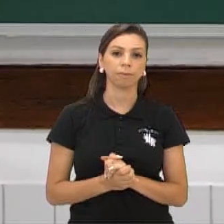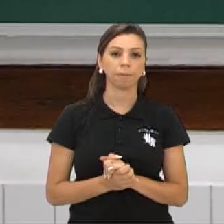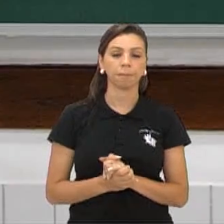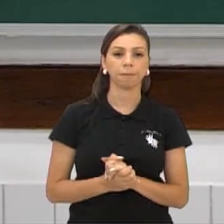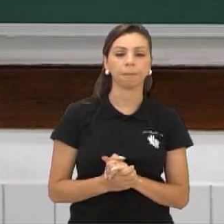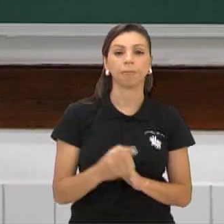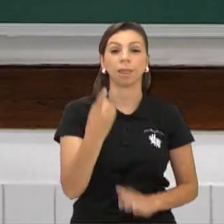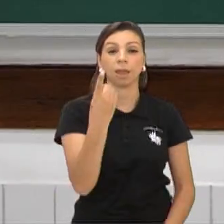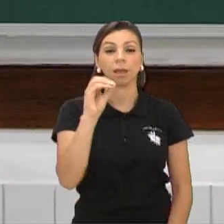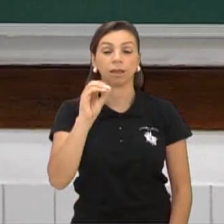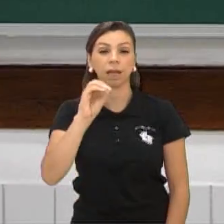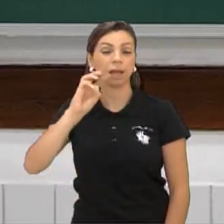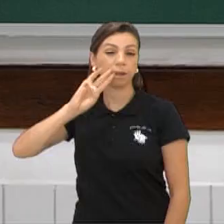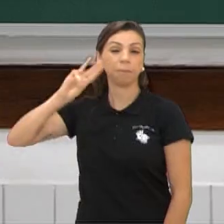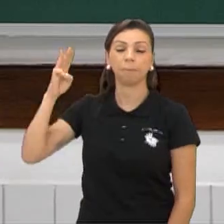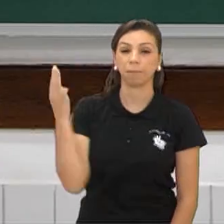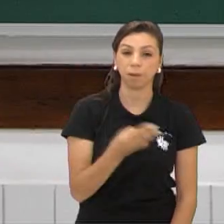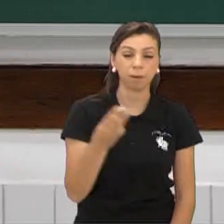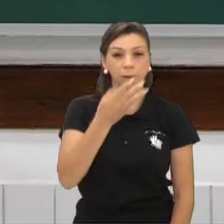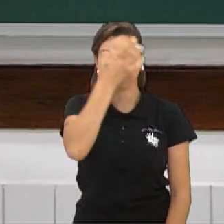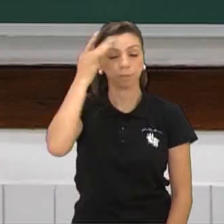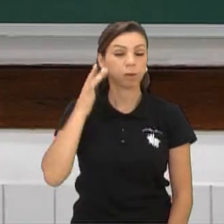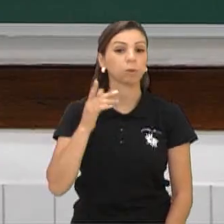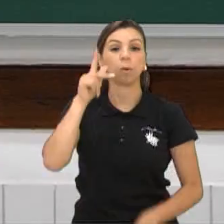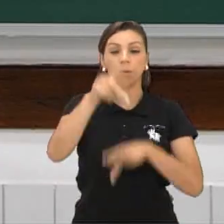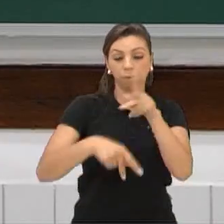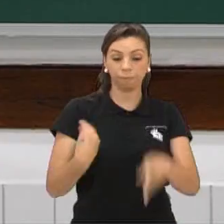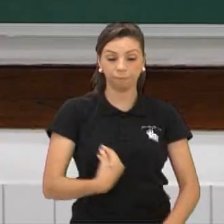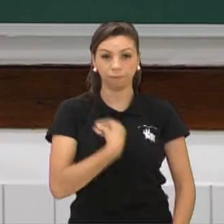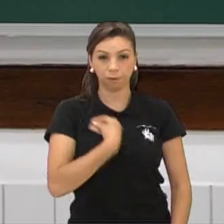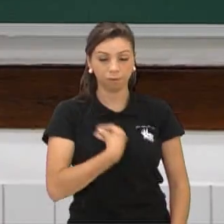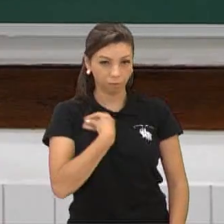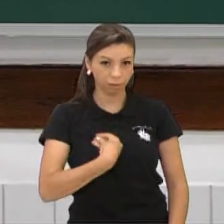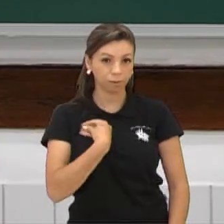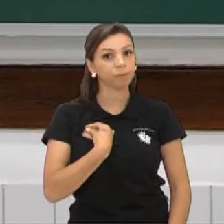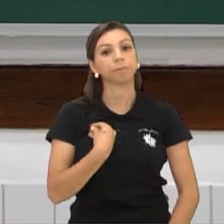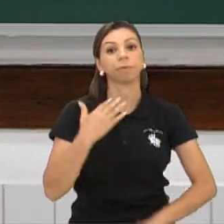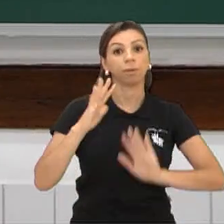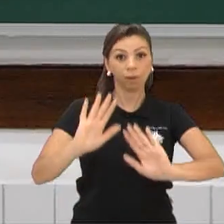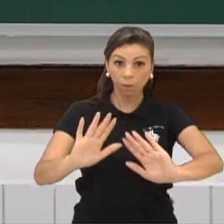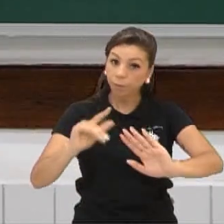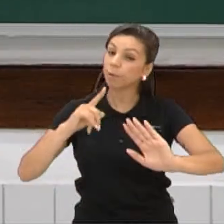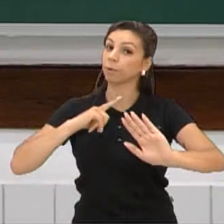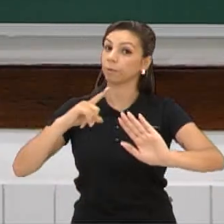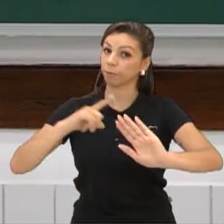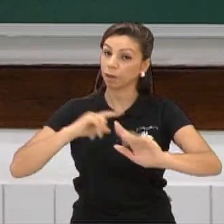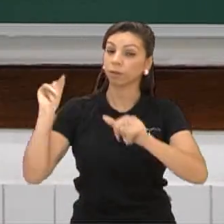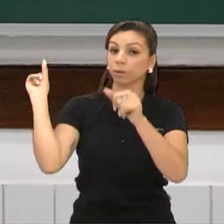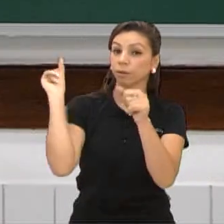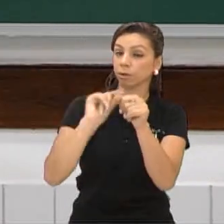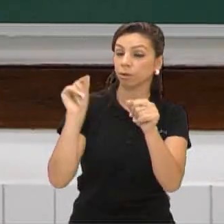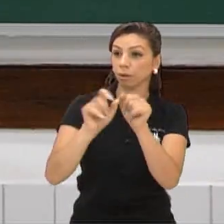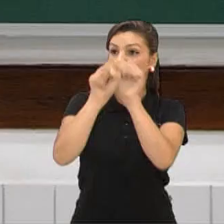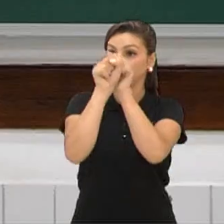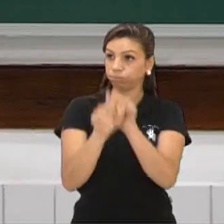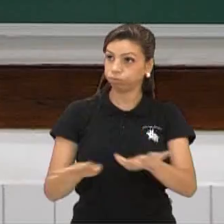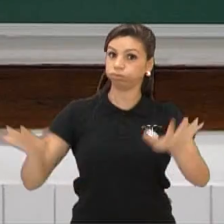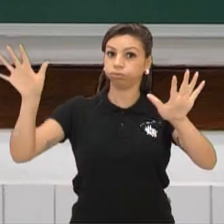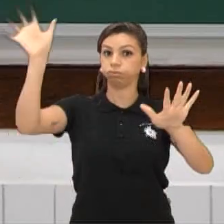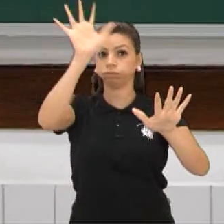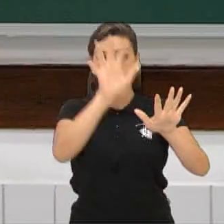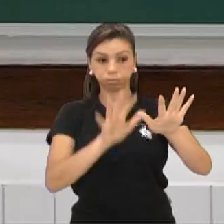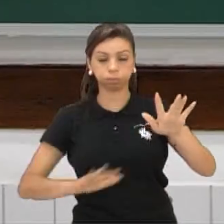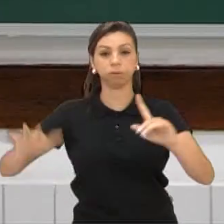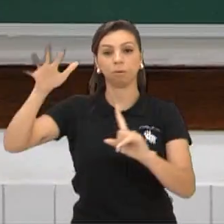aproximadamente 10 milhões e 400 mil habitantes, dando uma arredondadinha. E isso fazendo com que haja uma distribuição, se